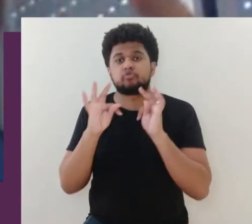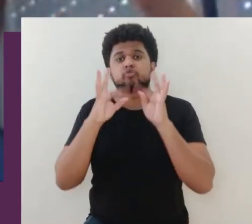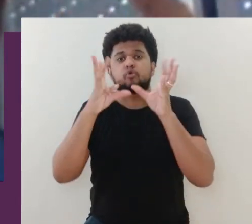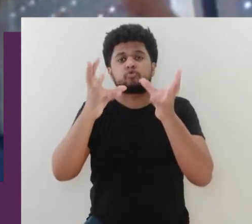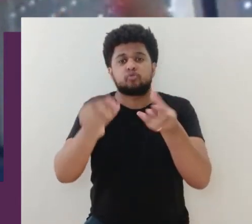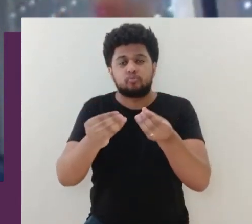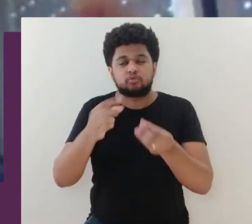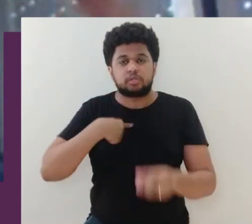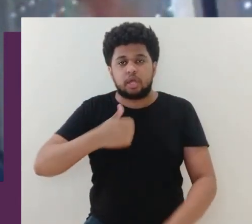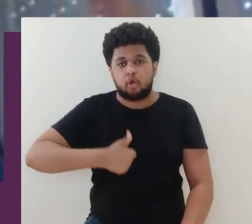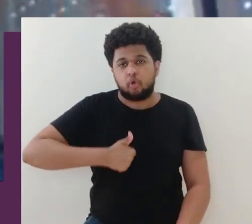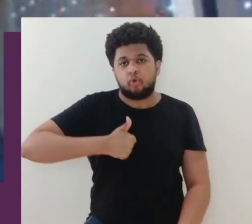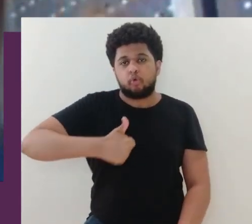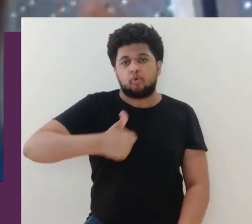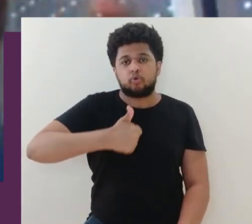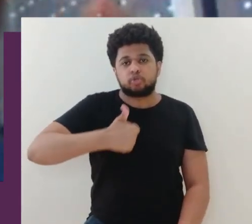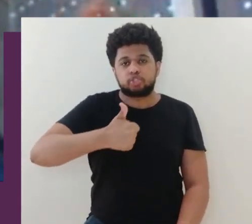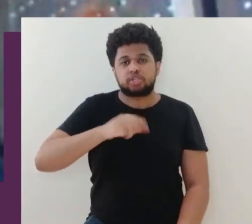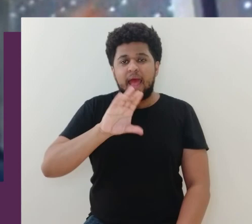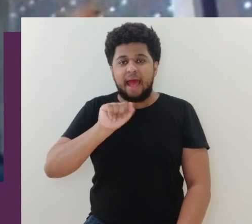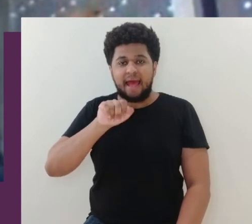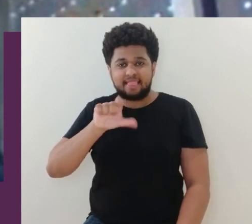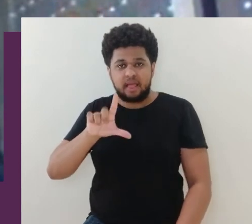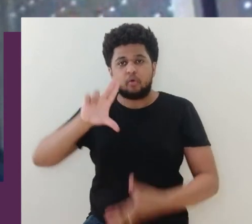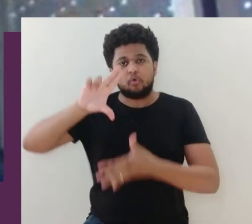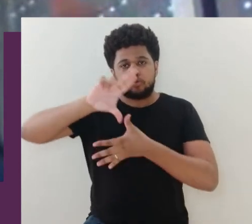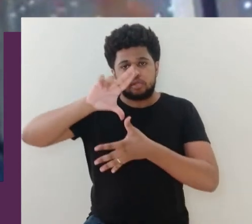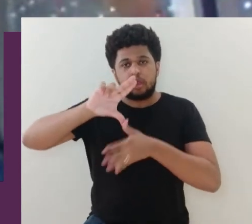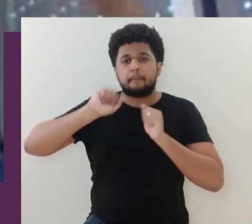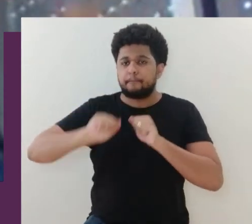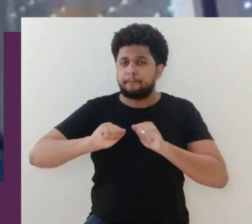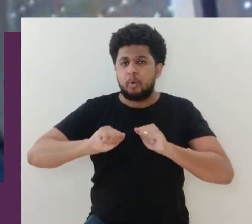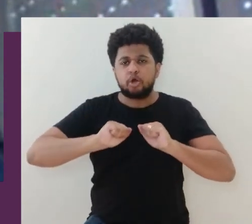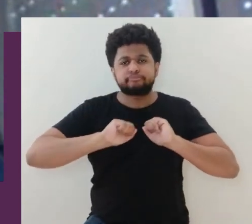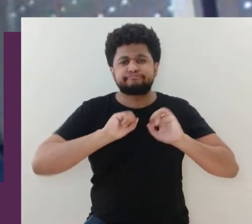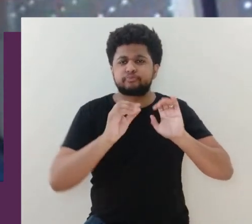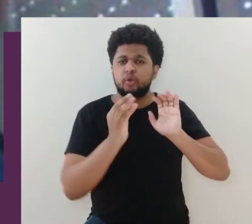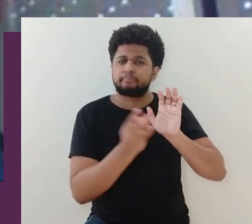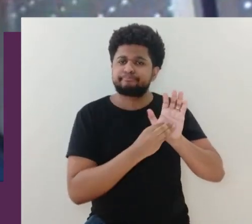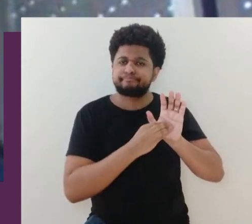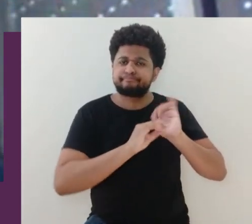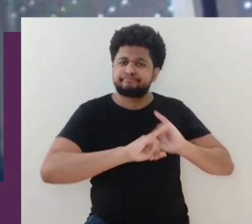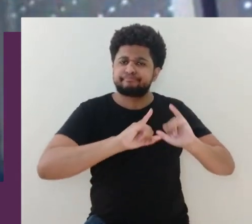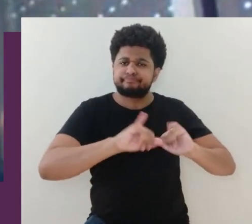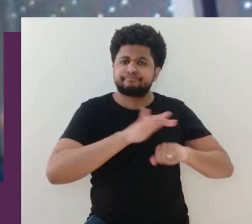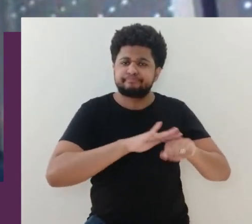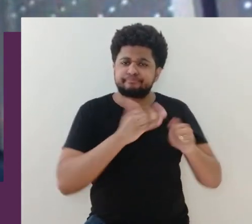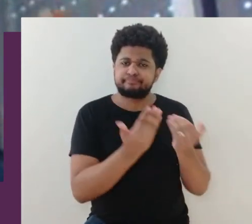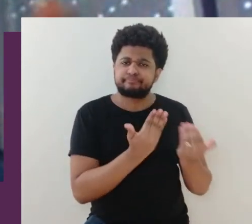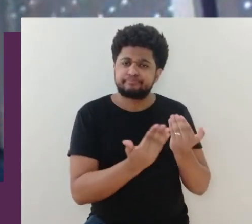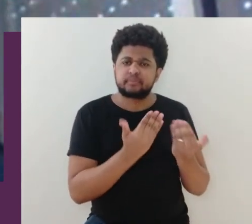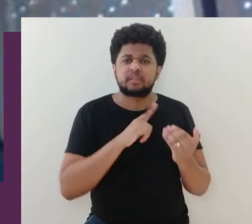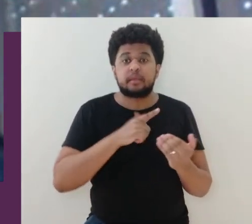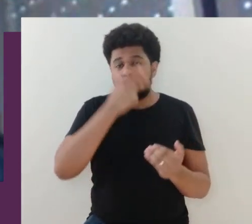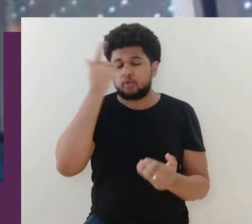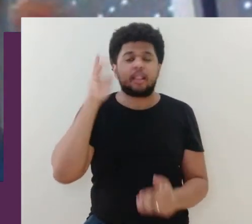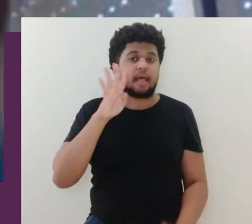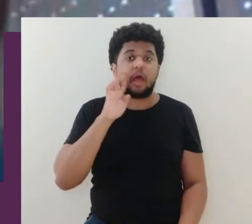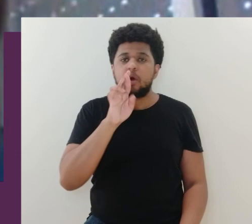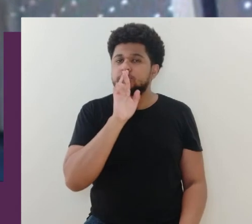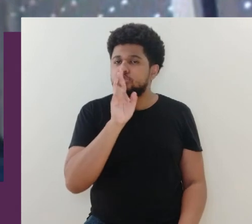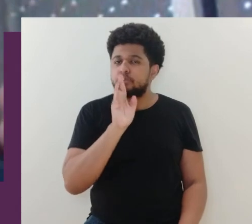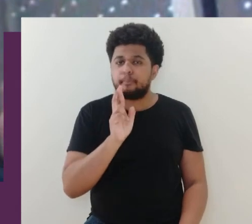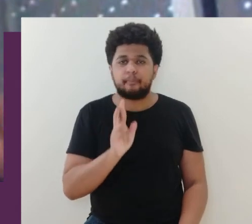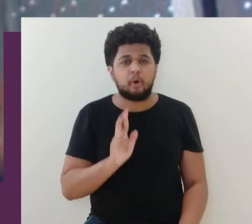e convido todo mundo para dar uma curtida no canal da Unila e pode comentar à vontade lá. Tem uma galera bem legal